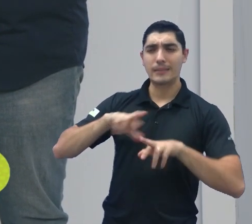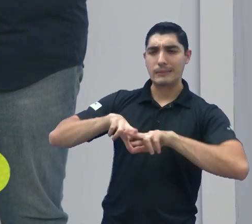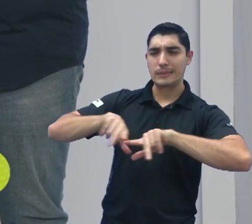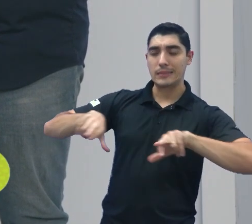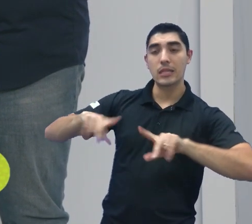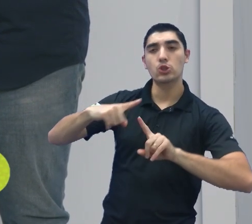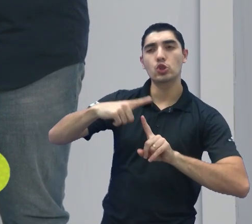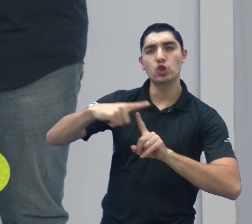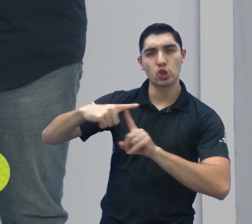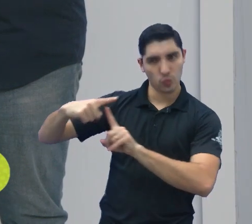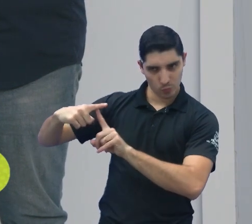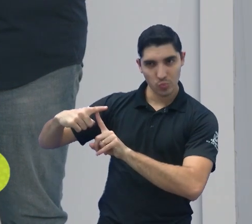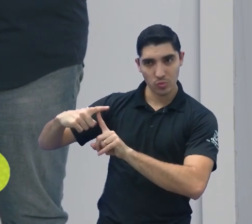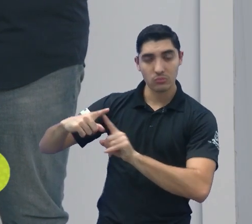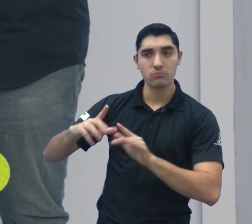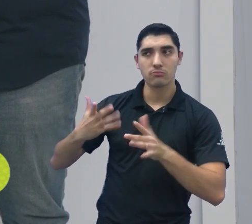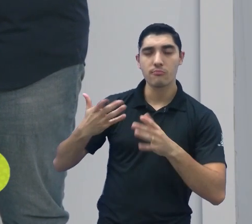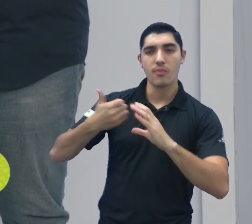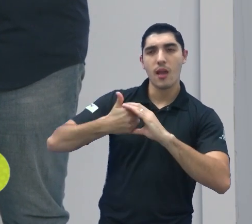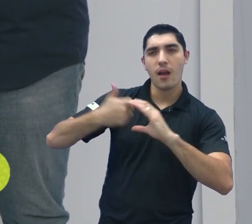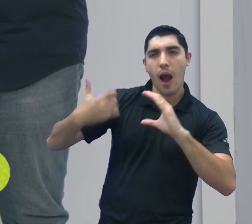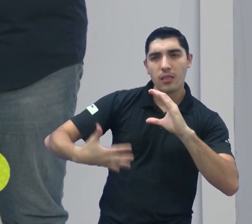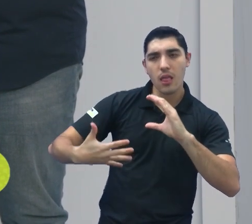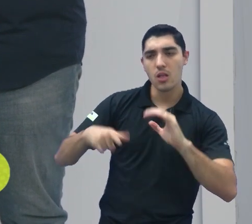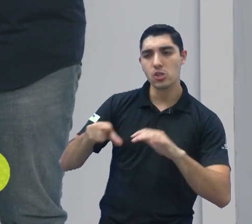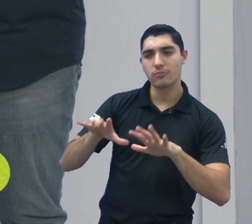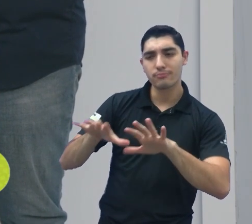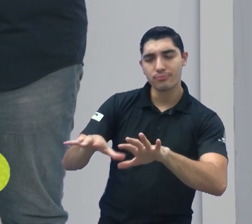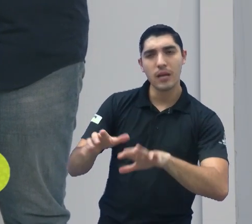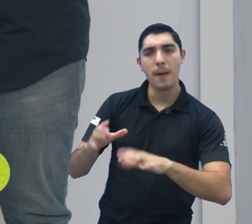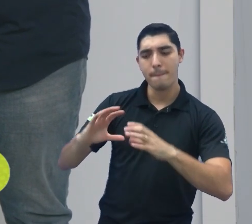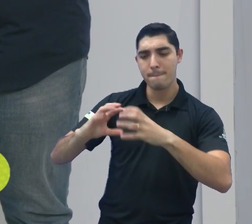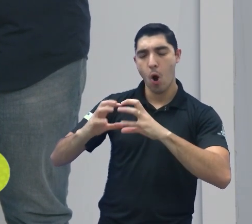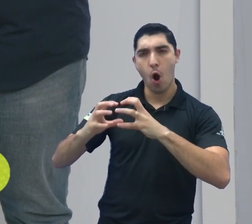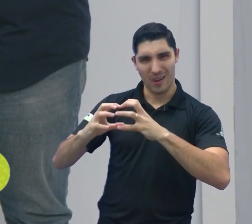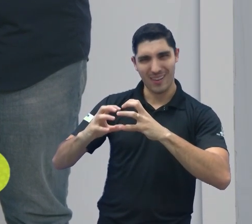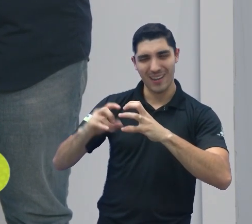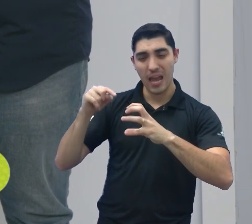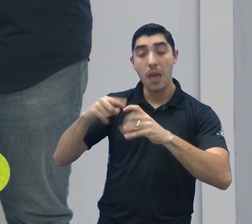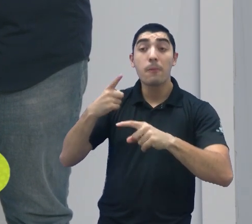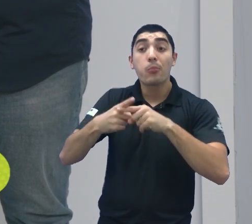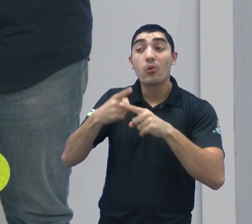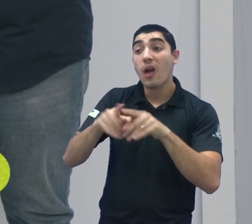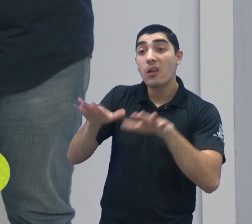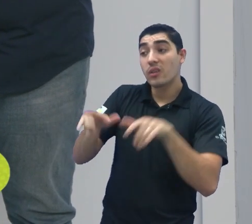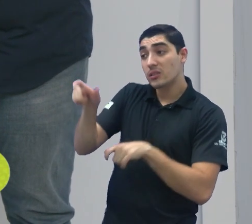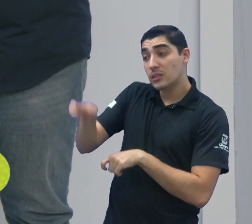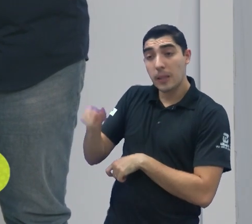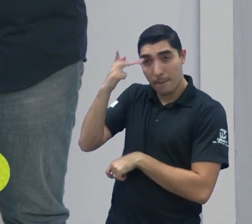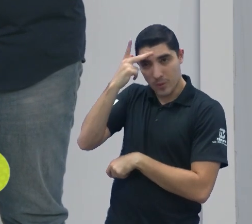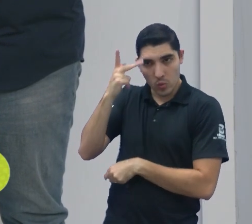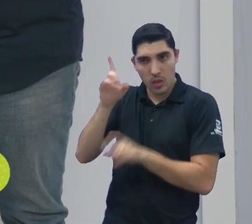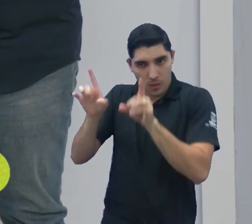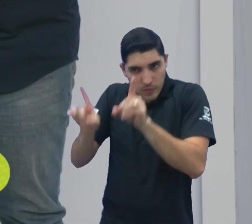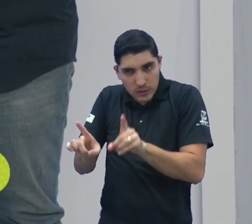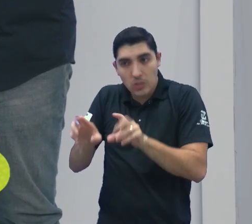peso, mas em termos de características da bola, até por conta também da limitação do próprio atleta, né? Queria que você explicasse de forma sucinta quais